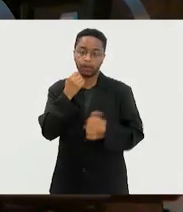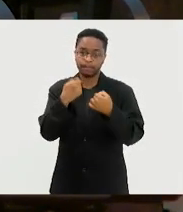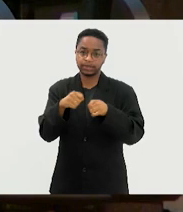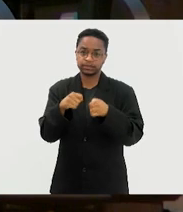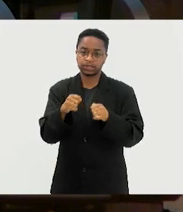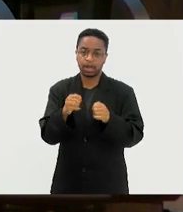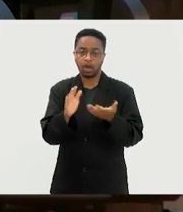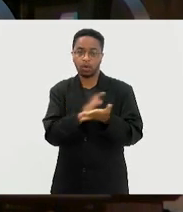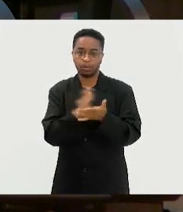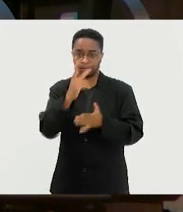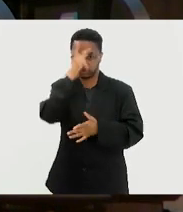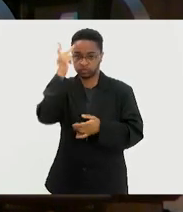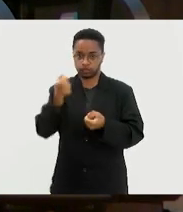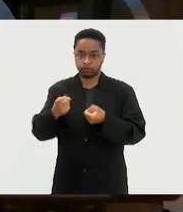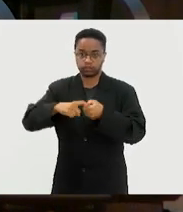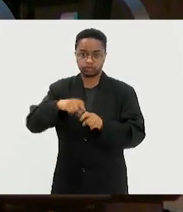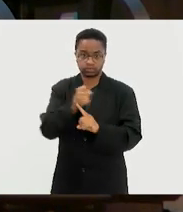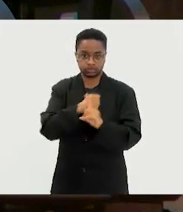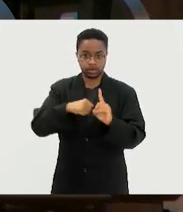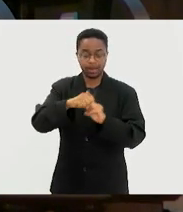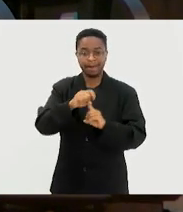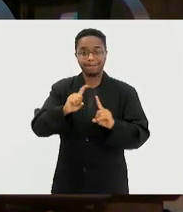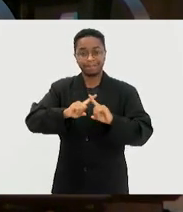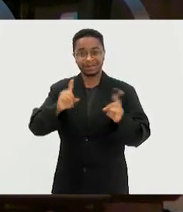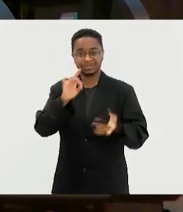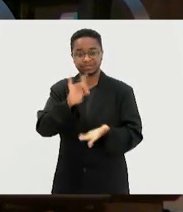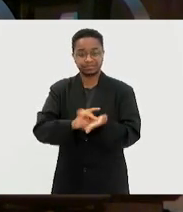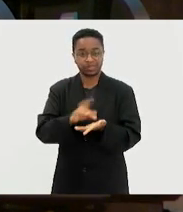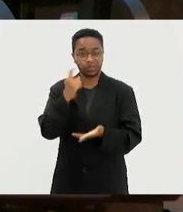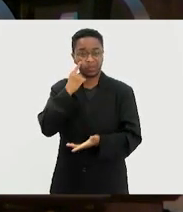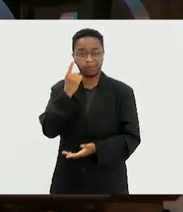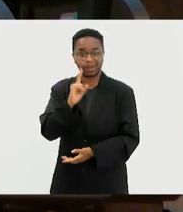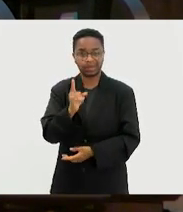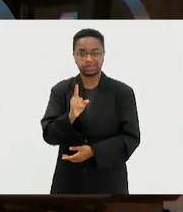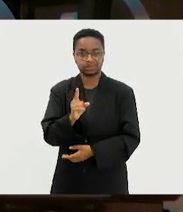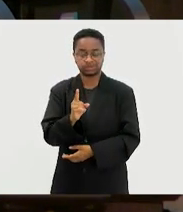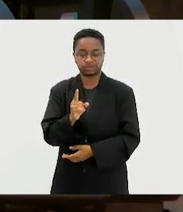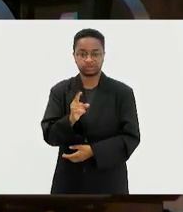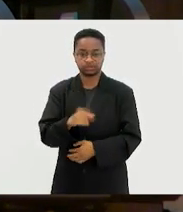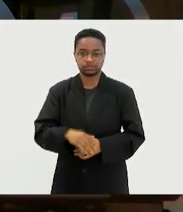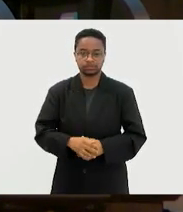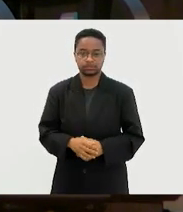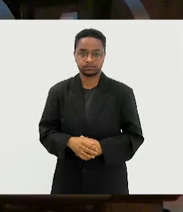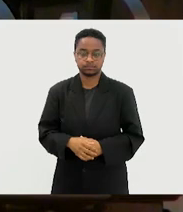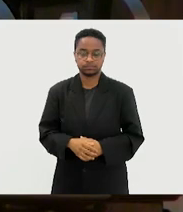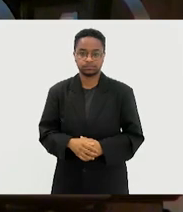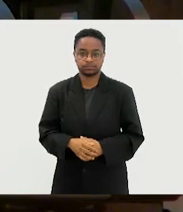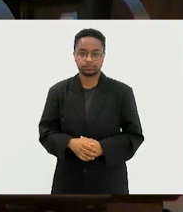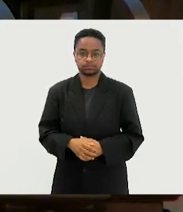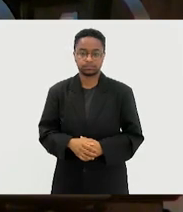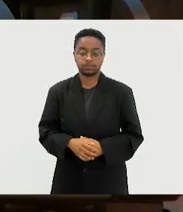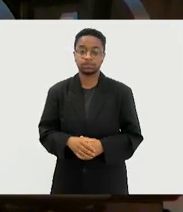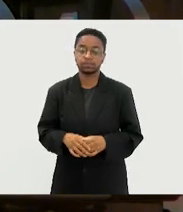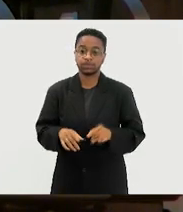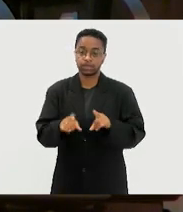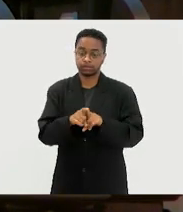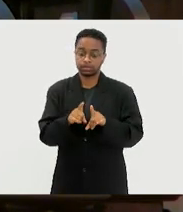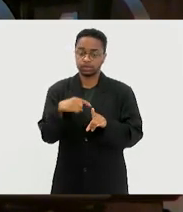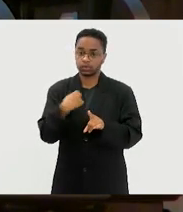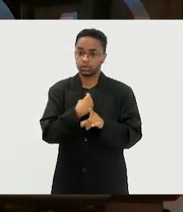pessoas, mas eles, na realidade, não pensam muito nisso. E são brabos. Nós vimos aí